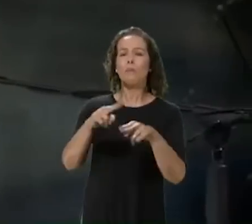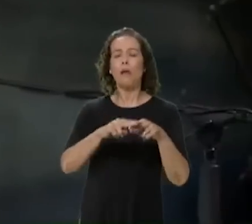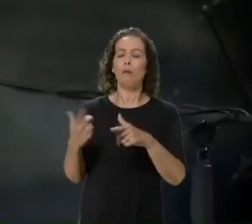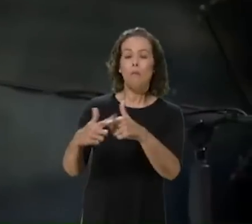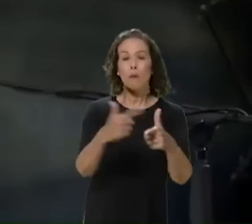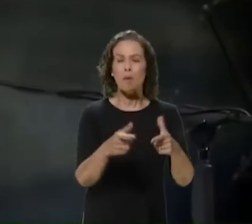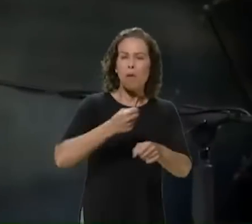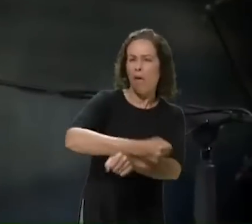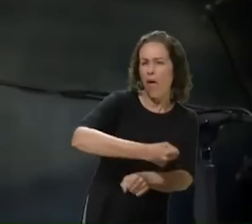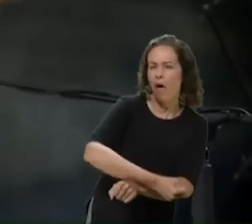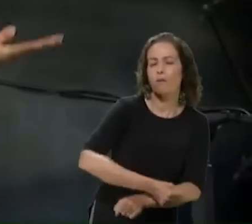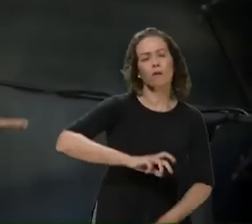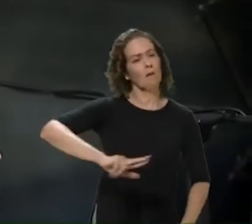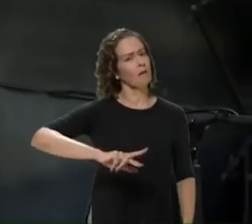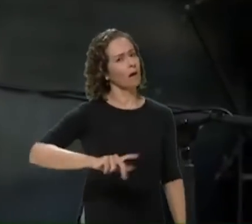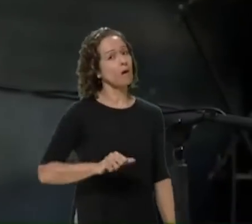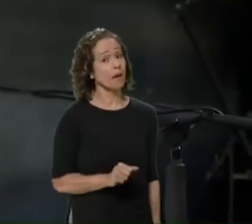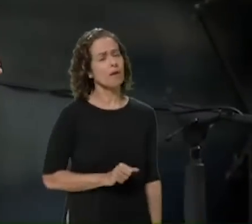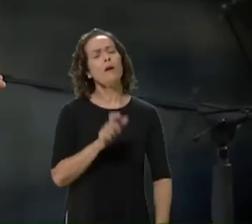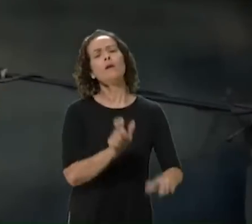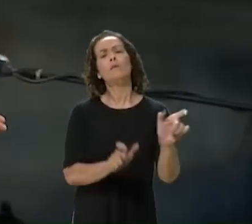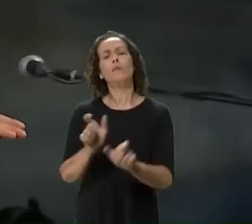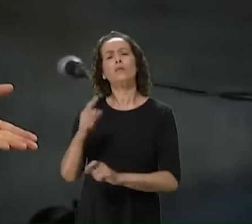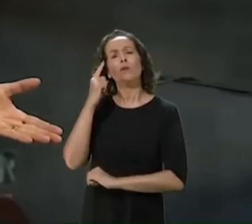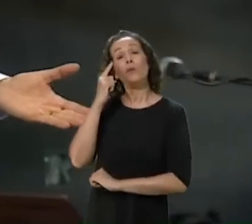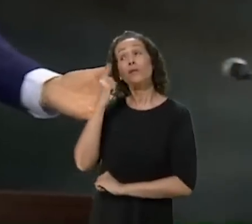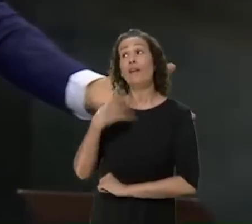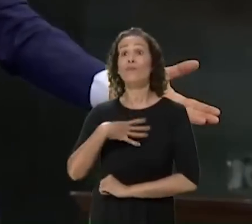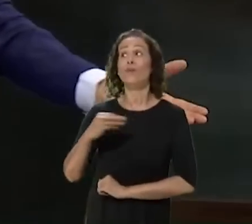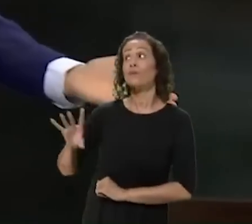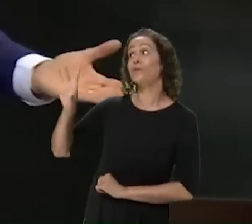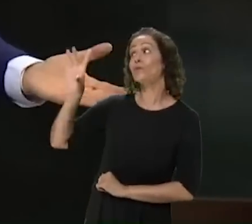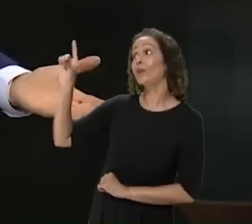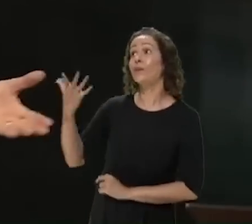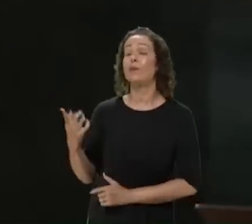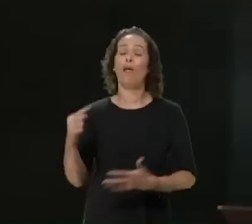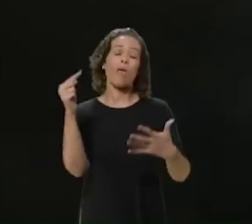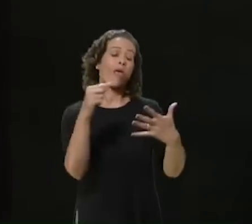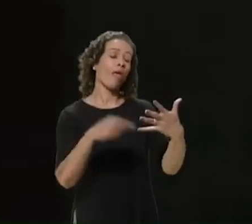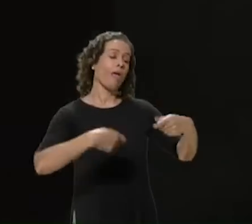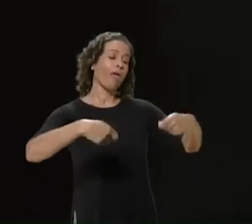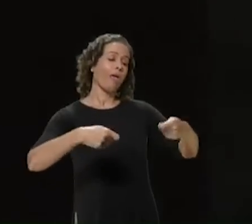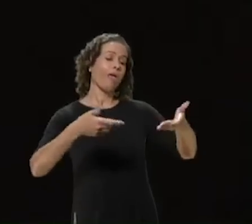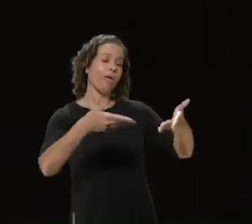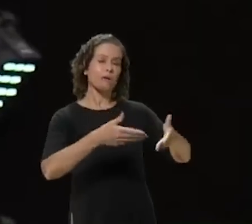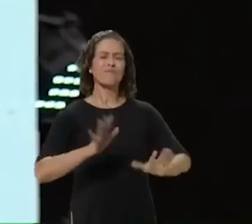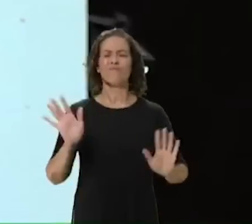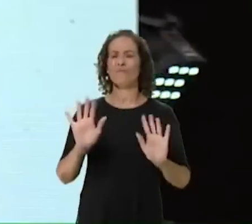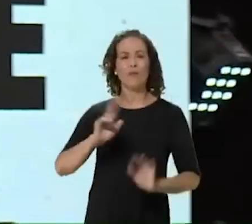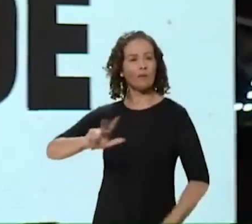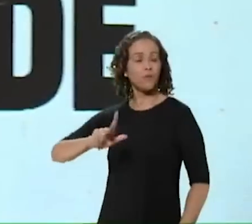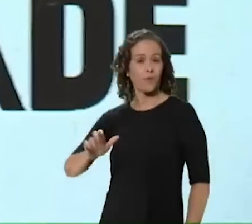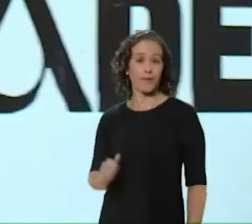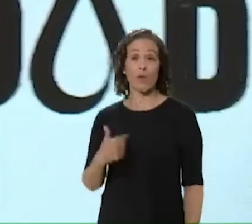performance. Tem gente que acha que para ser filho de Deus tem que ter uma performance. Posso te contar um segredo? Eu não devia falar